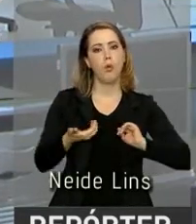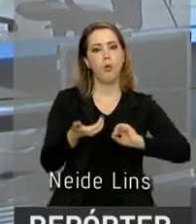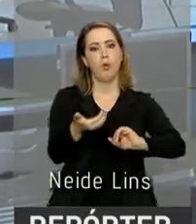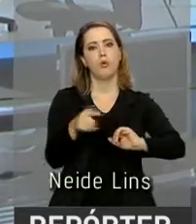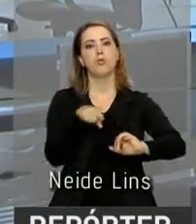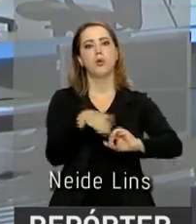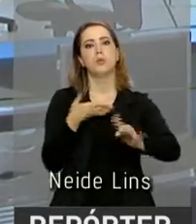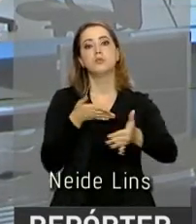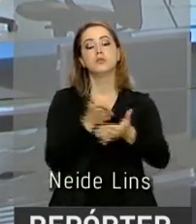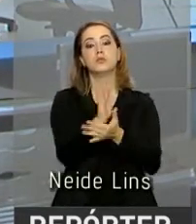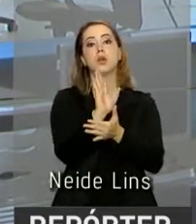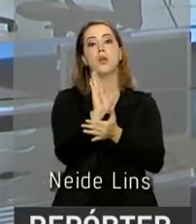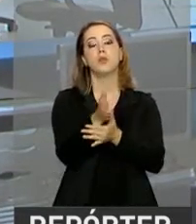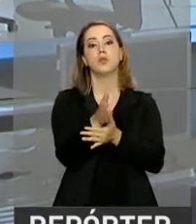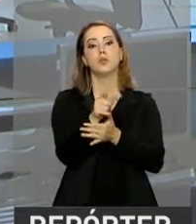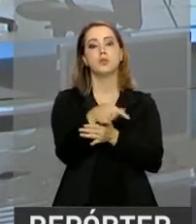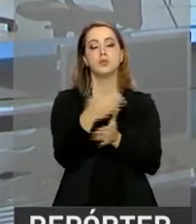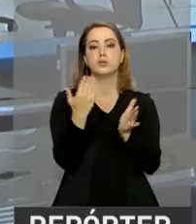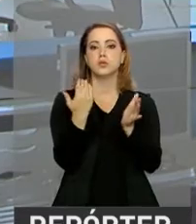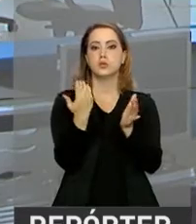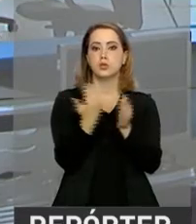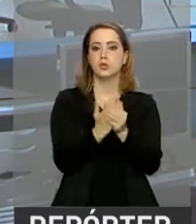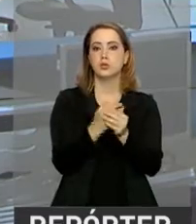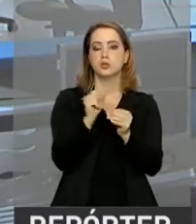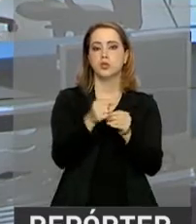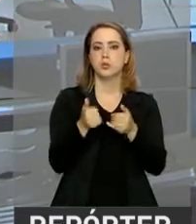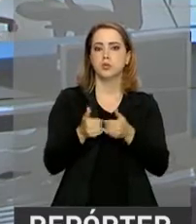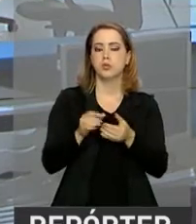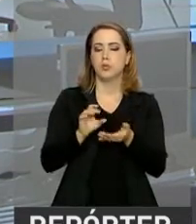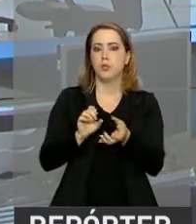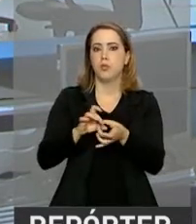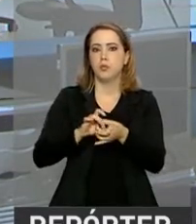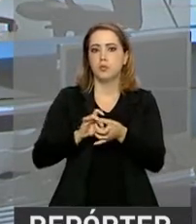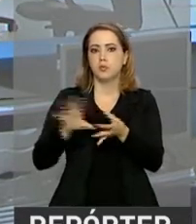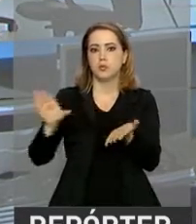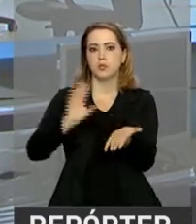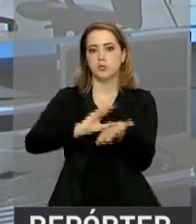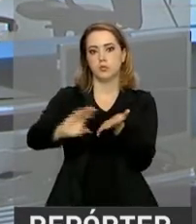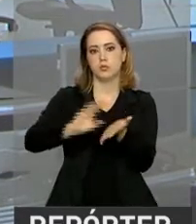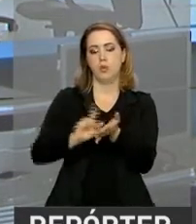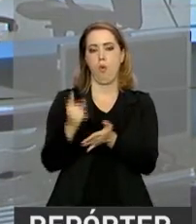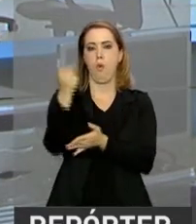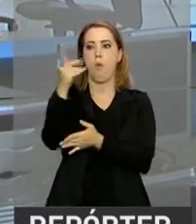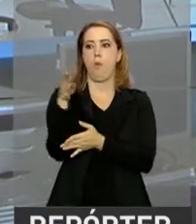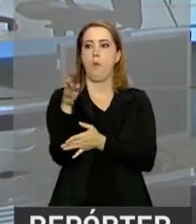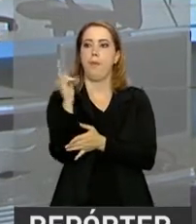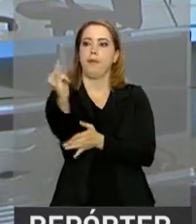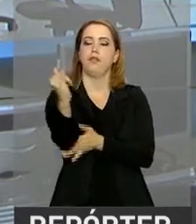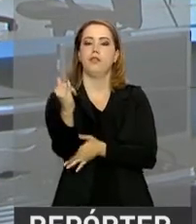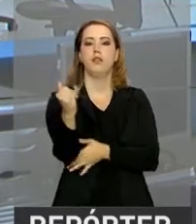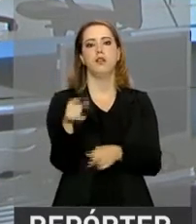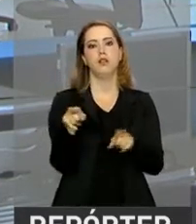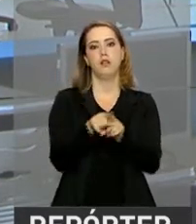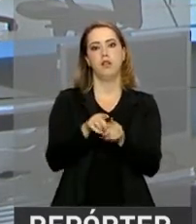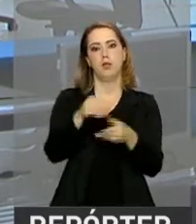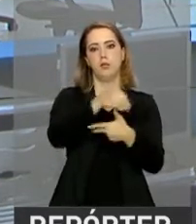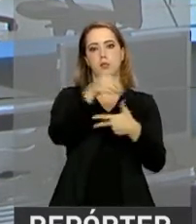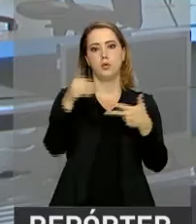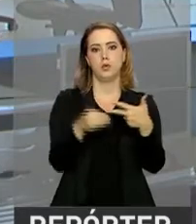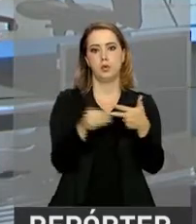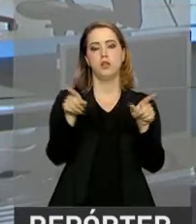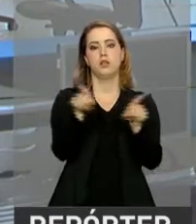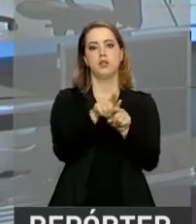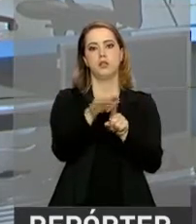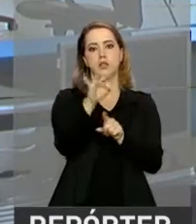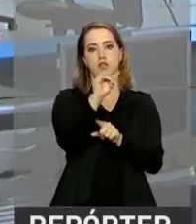aprovou agora há pouco o projeto que abre crédito de 1 milhão e 100 milhões de reais para o enem e o fies o fundo de financiamento